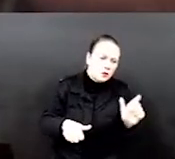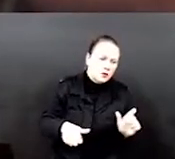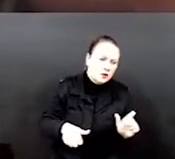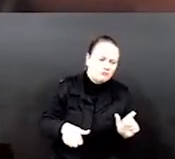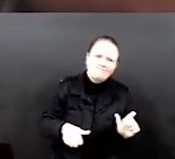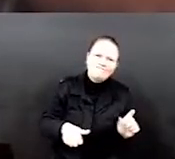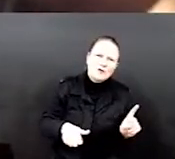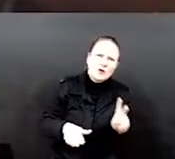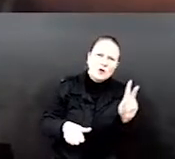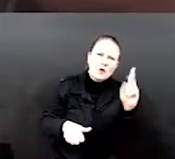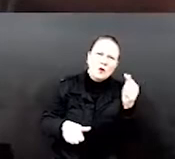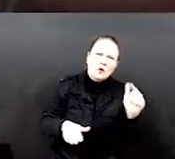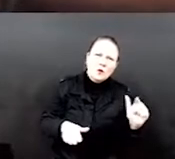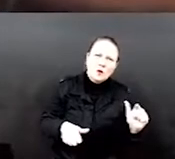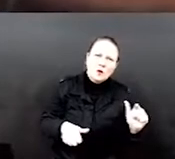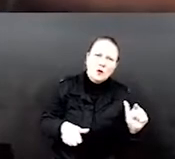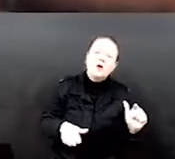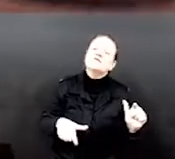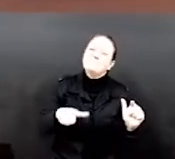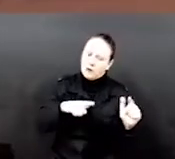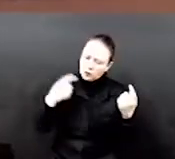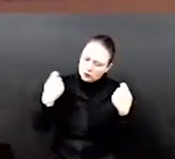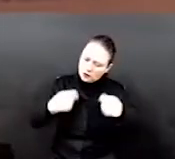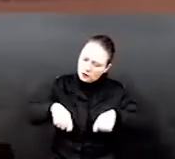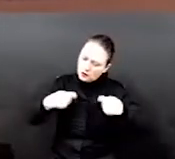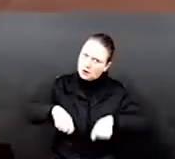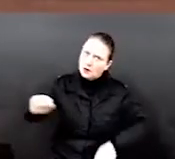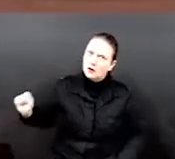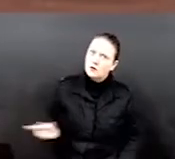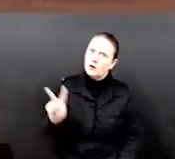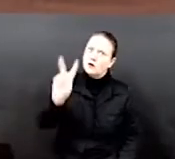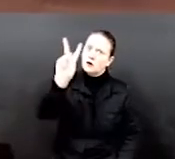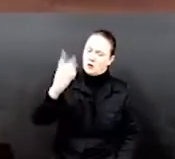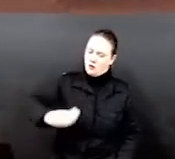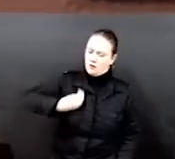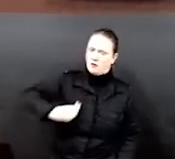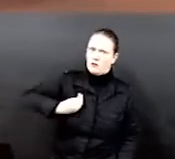e começa a desvalorizar, né, a vida, então a gente começa a sentir